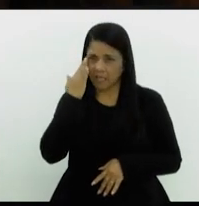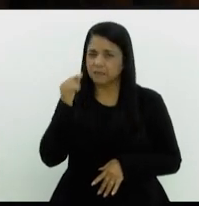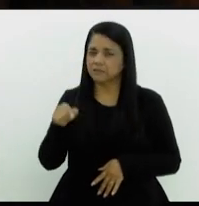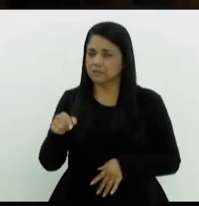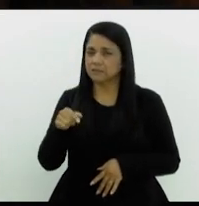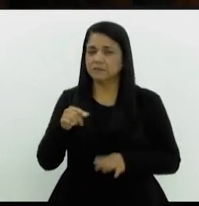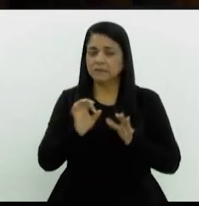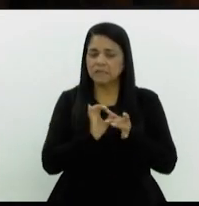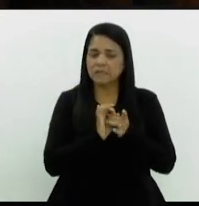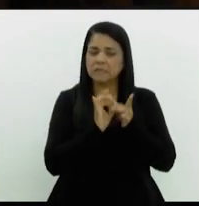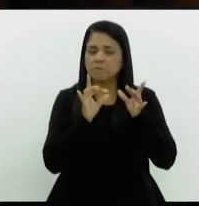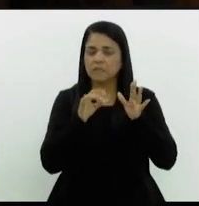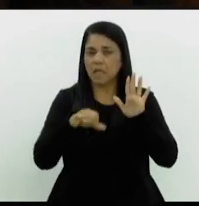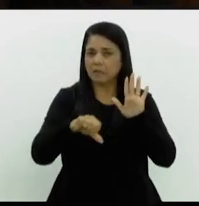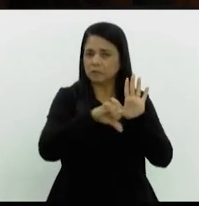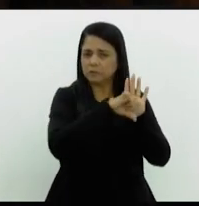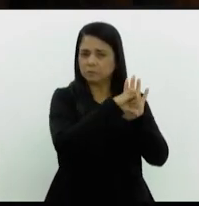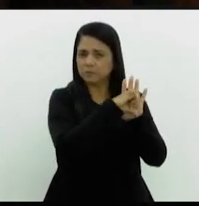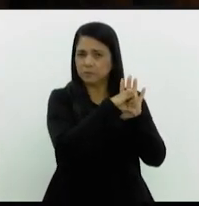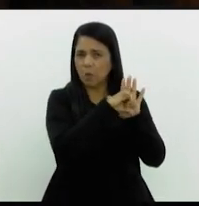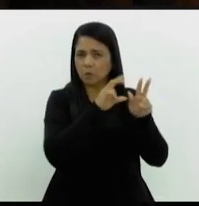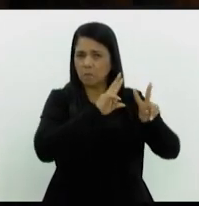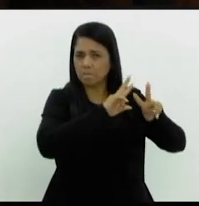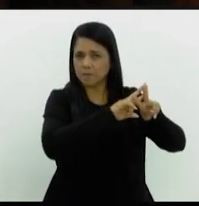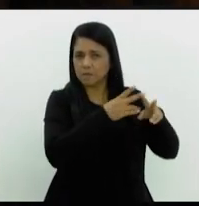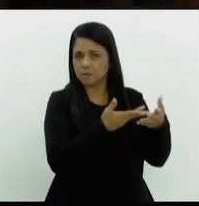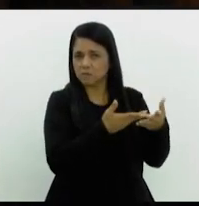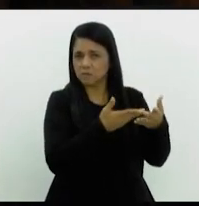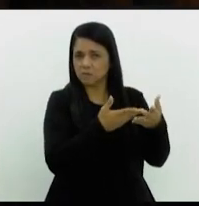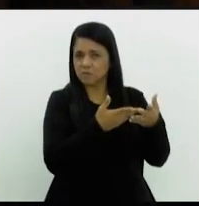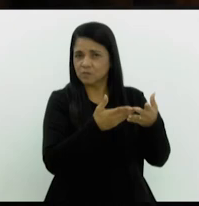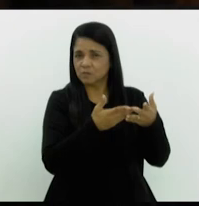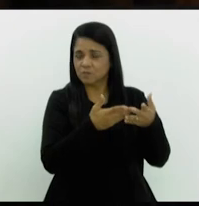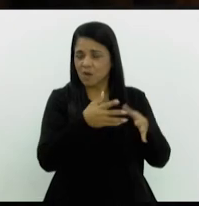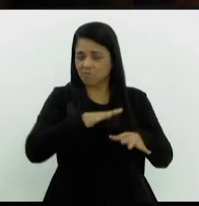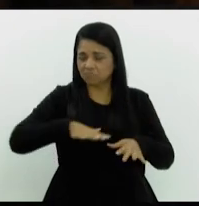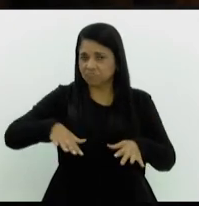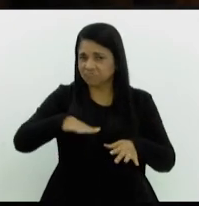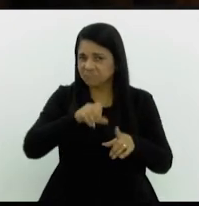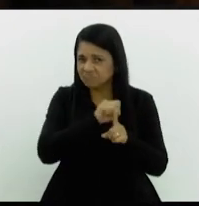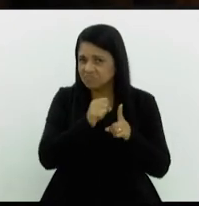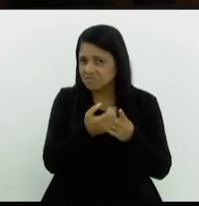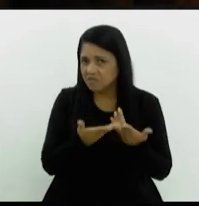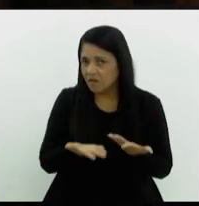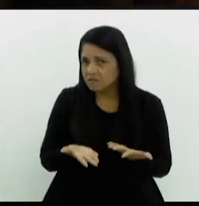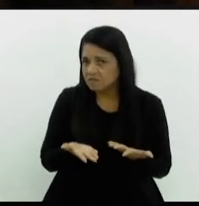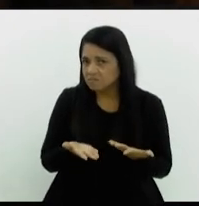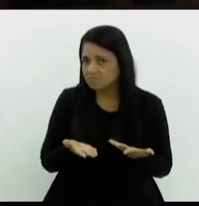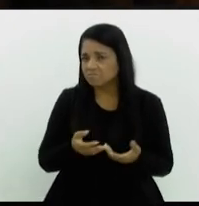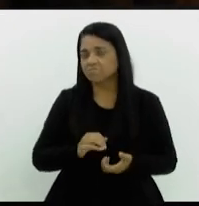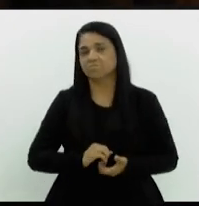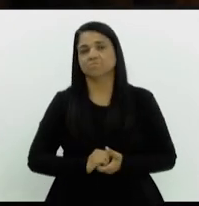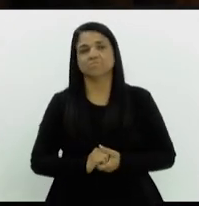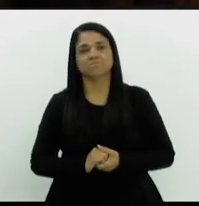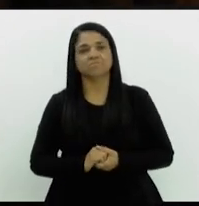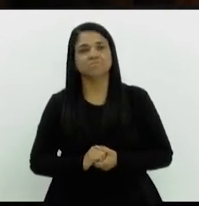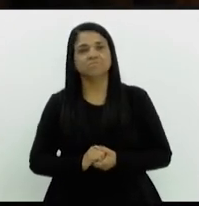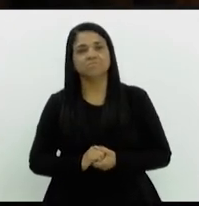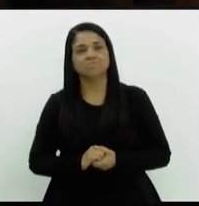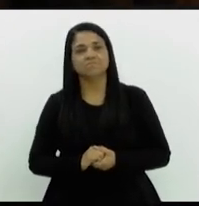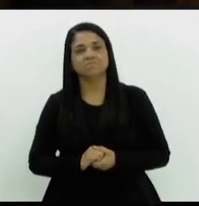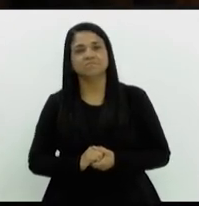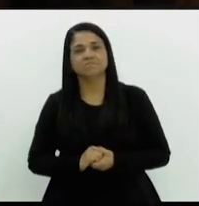piores facínoras para colocá-los novamente no convívio com a sociedade. E aí não